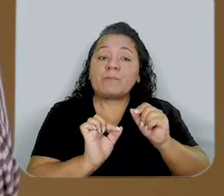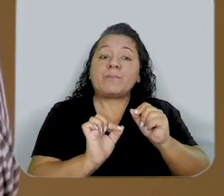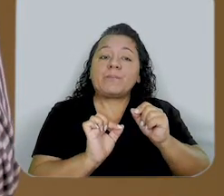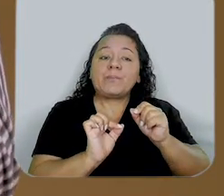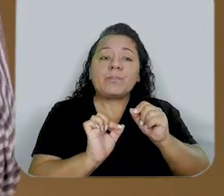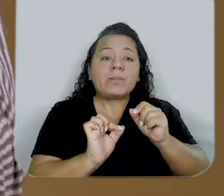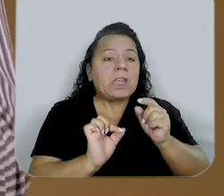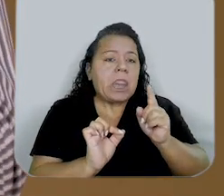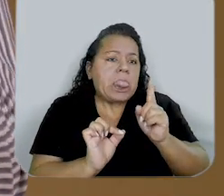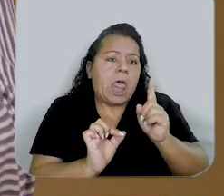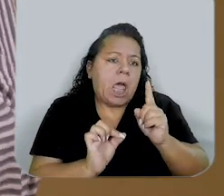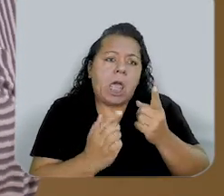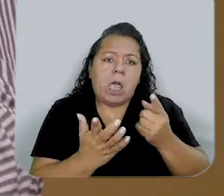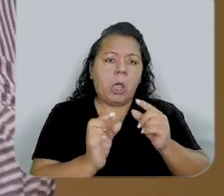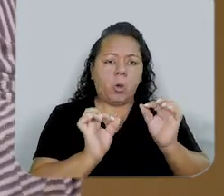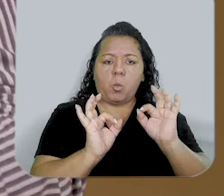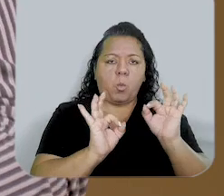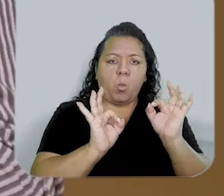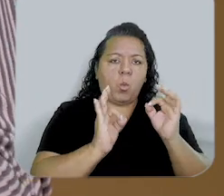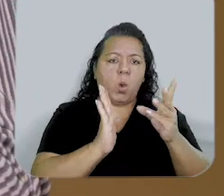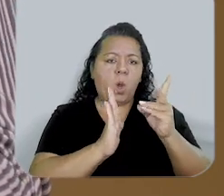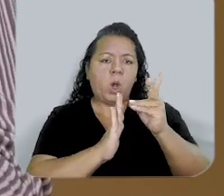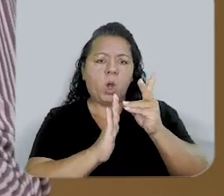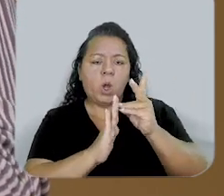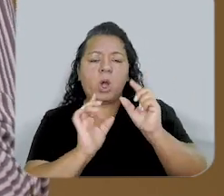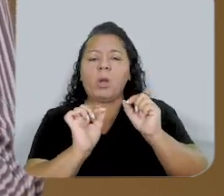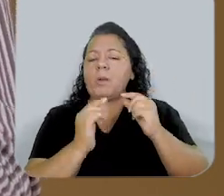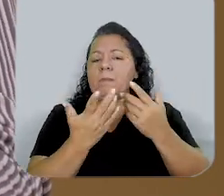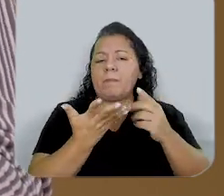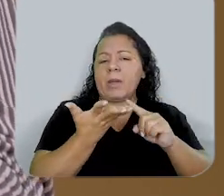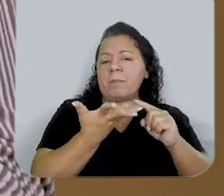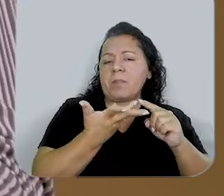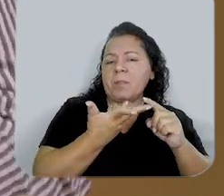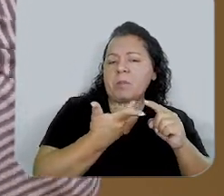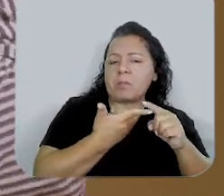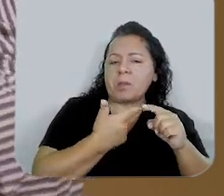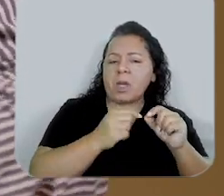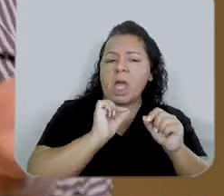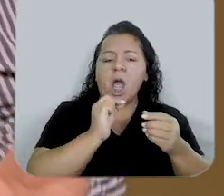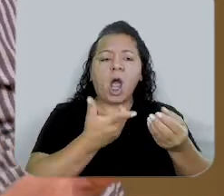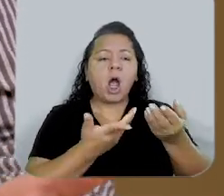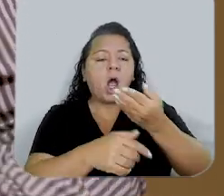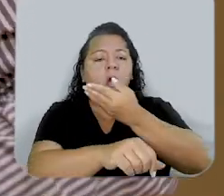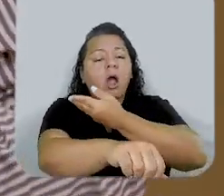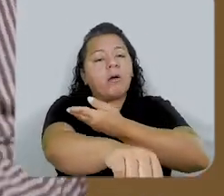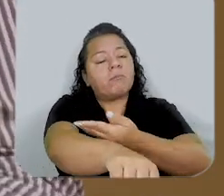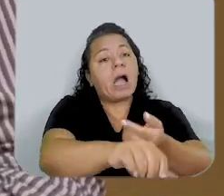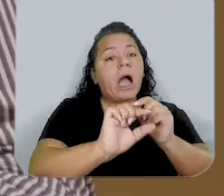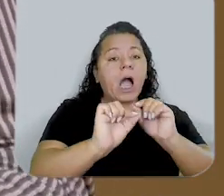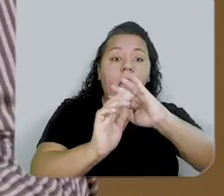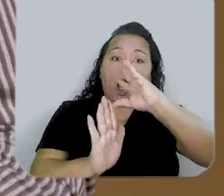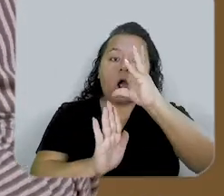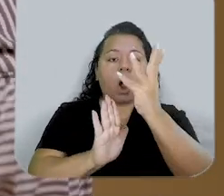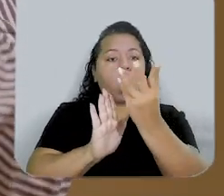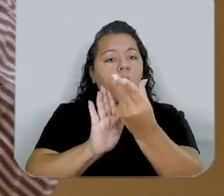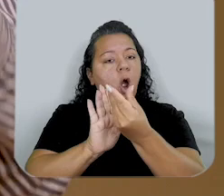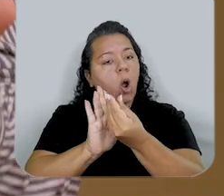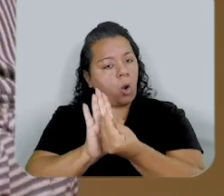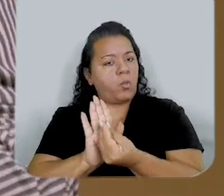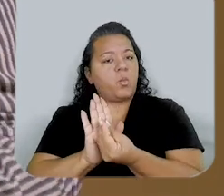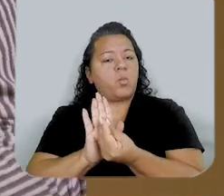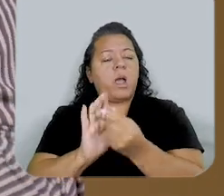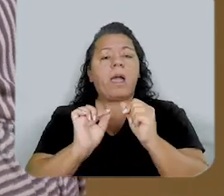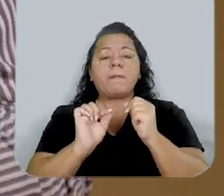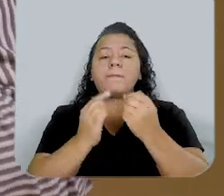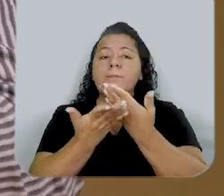indígena não só nos hábitos da alimentação, mas em vários outros tipos de hábitos e costumes que nós temos aqui como amazônidas. Mas, falando